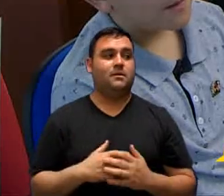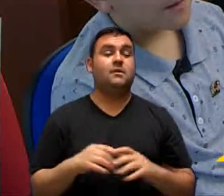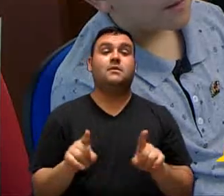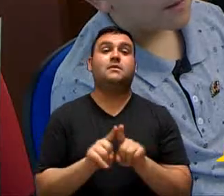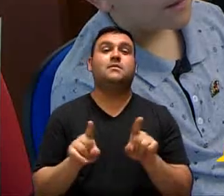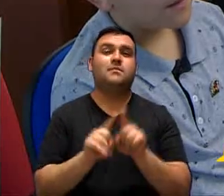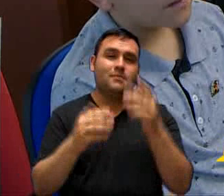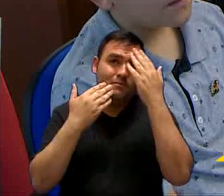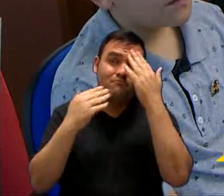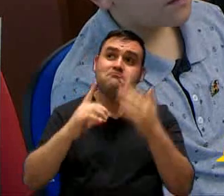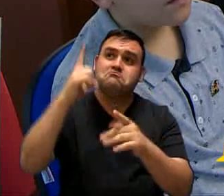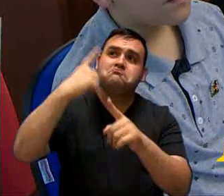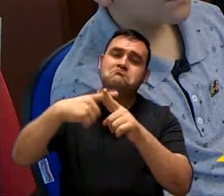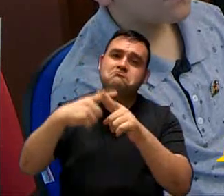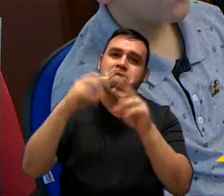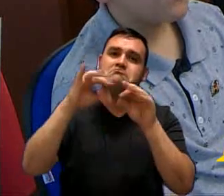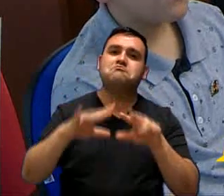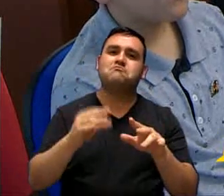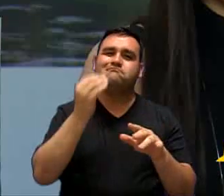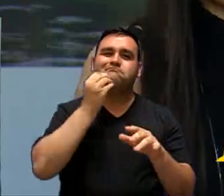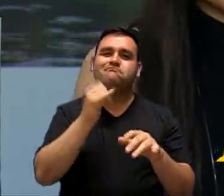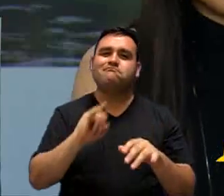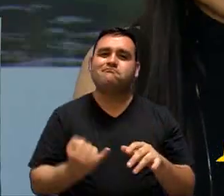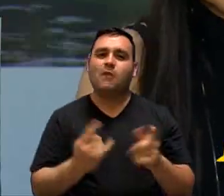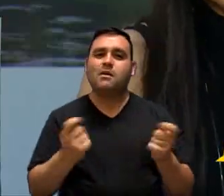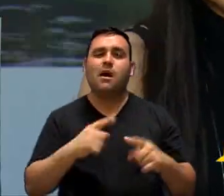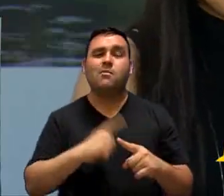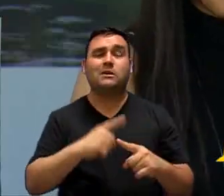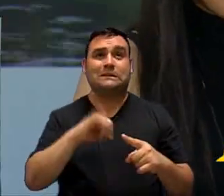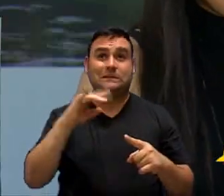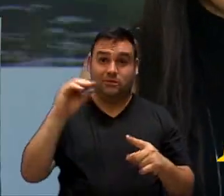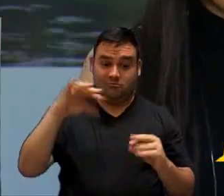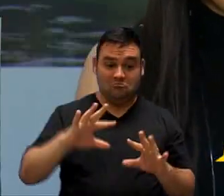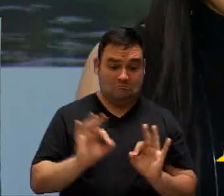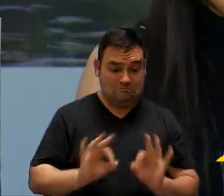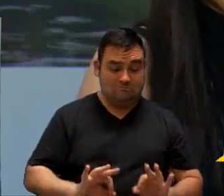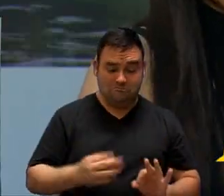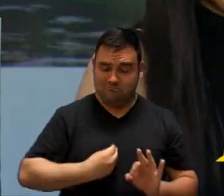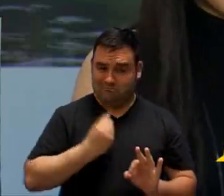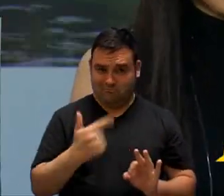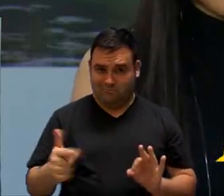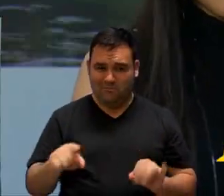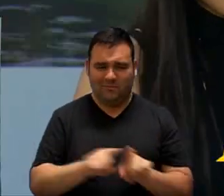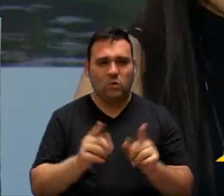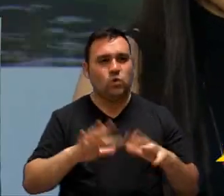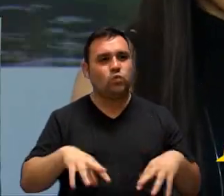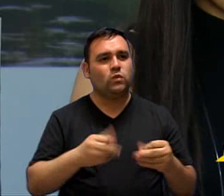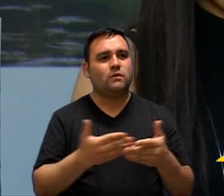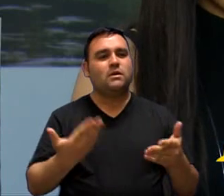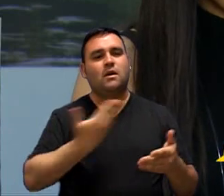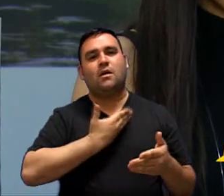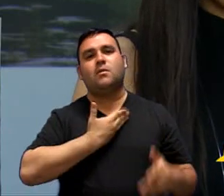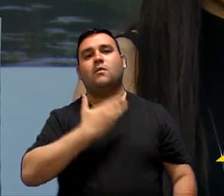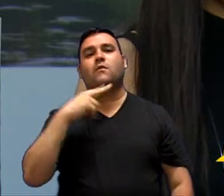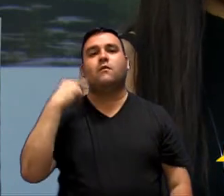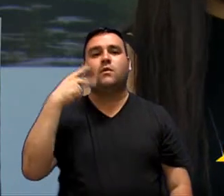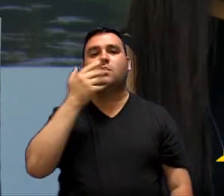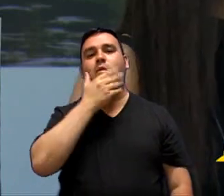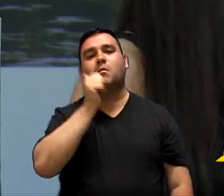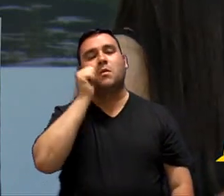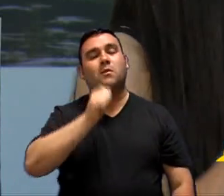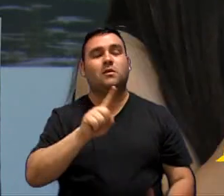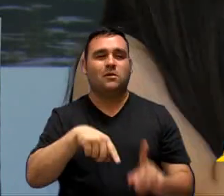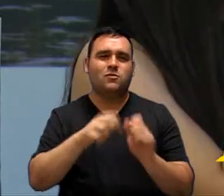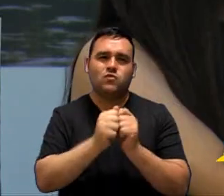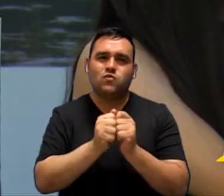e agradecer a Deus pela oportunidade, porque se não fosse por ele, não estaria aqui. E a todos vocês, amigos vereadores e vereadoras, que